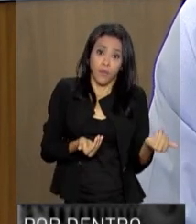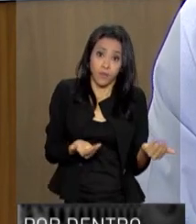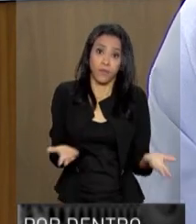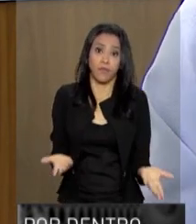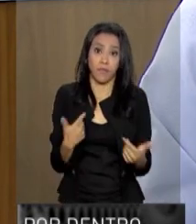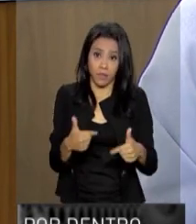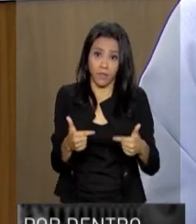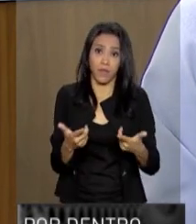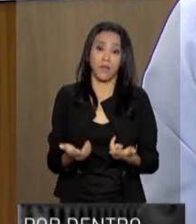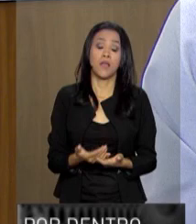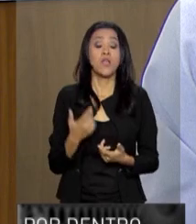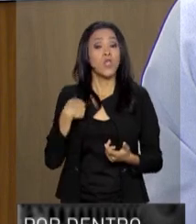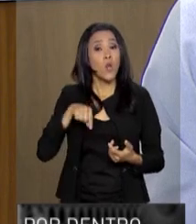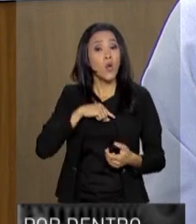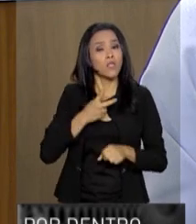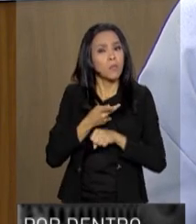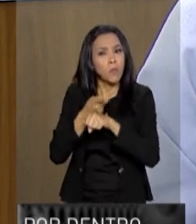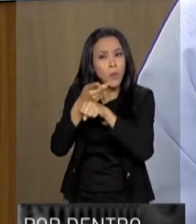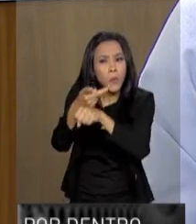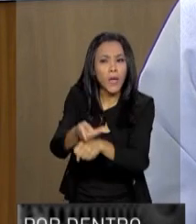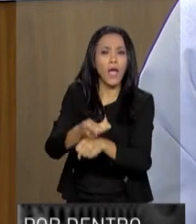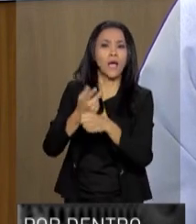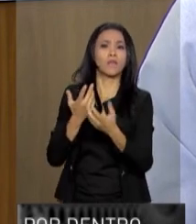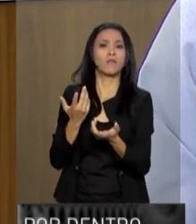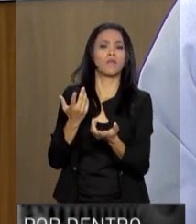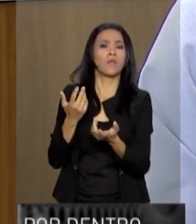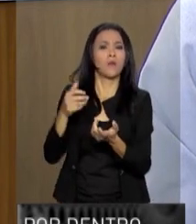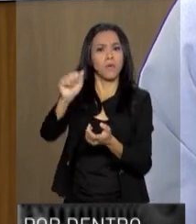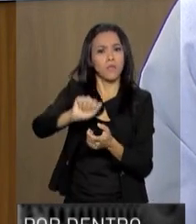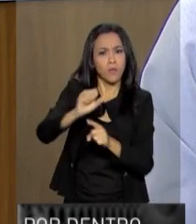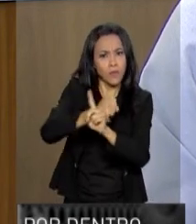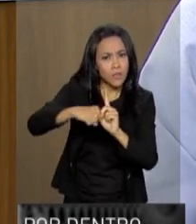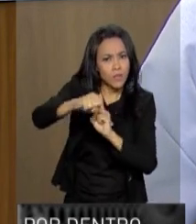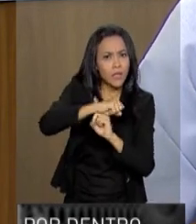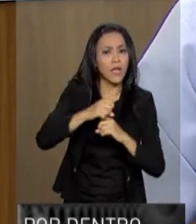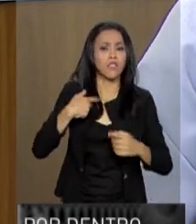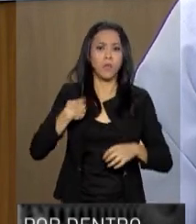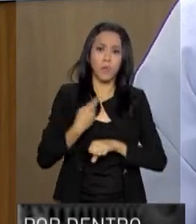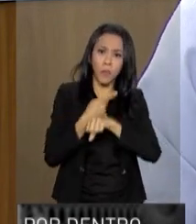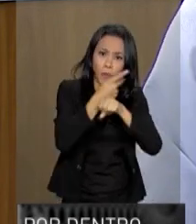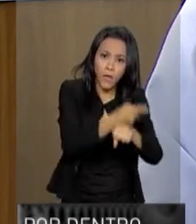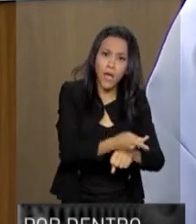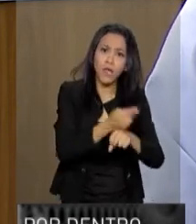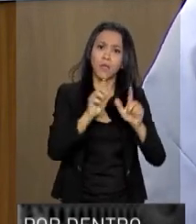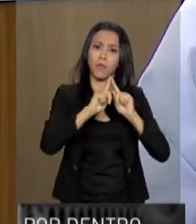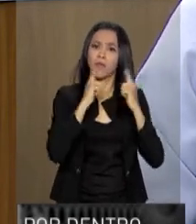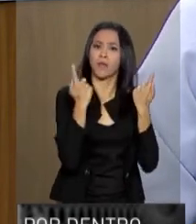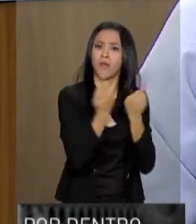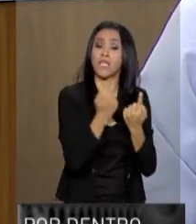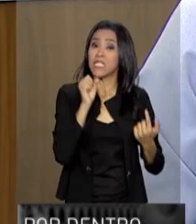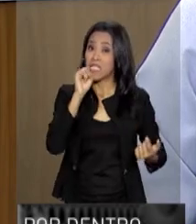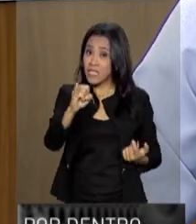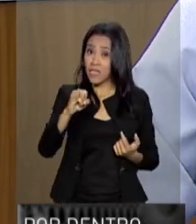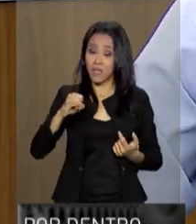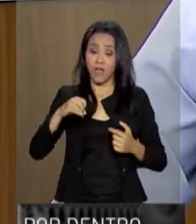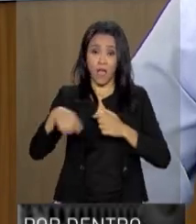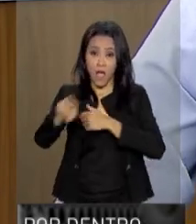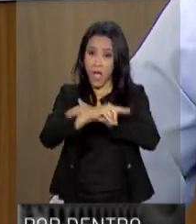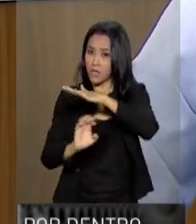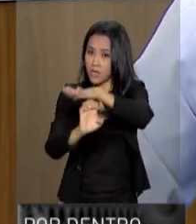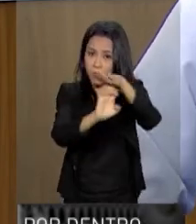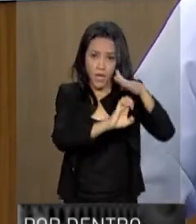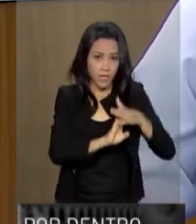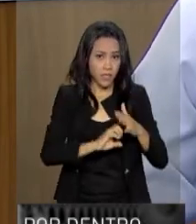com entidades da sociedade civil com o parlamento é que essas empresas que não cumprirem o percentual de contratação de aprendizes